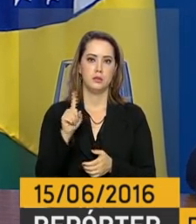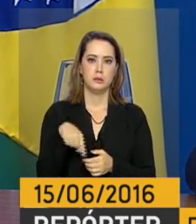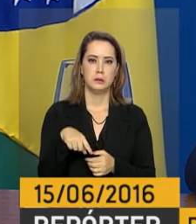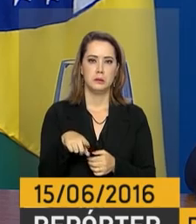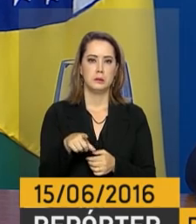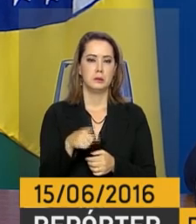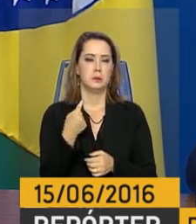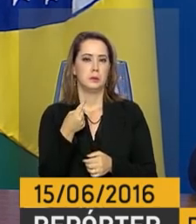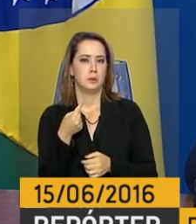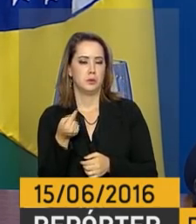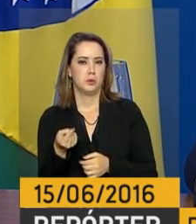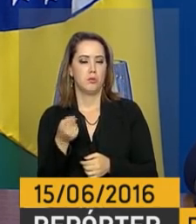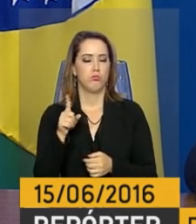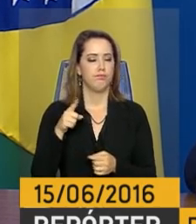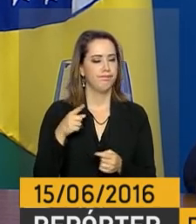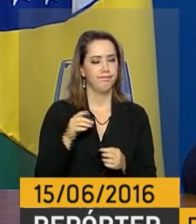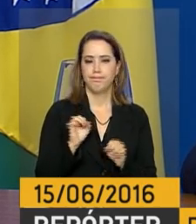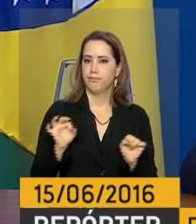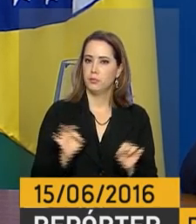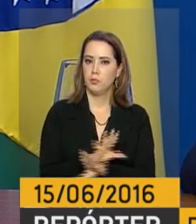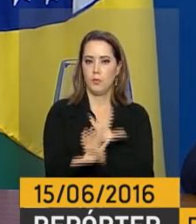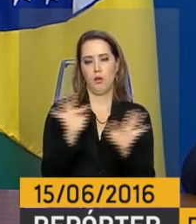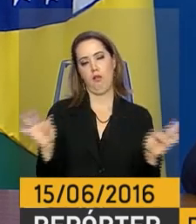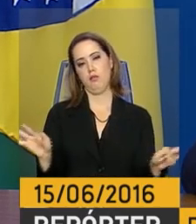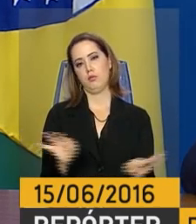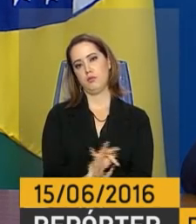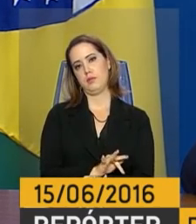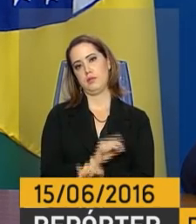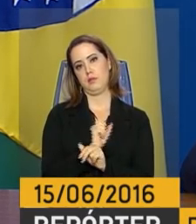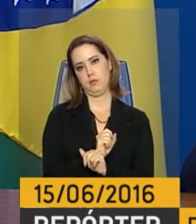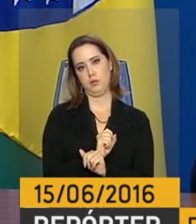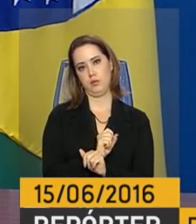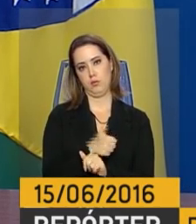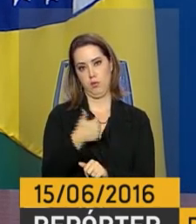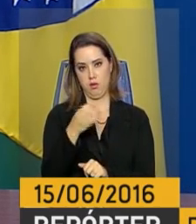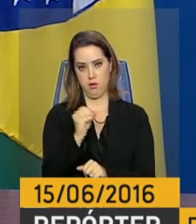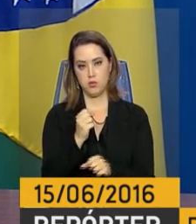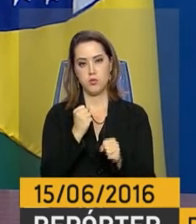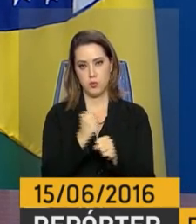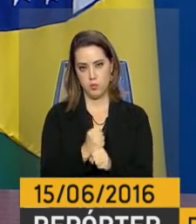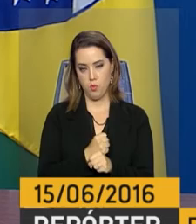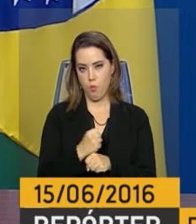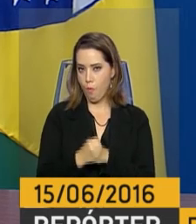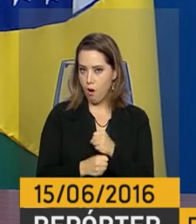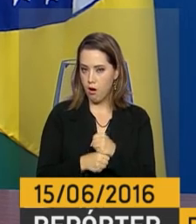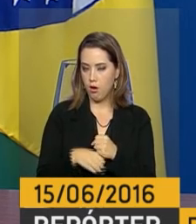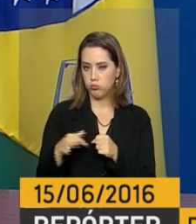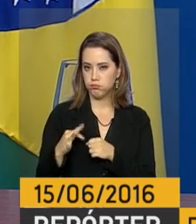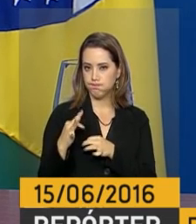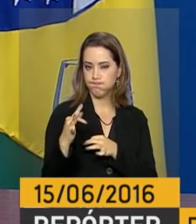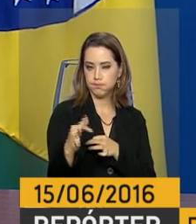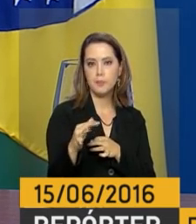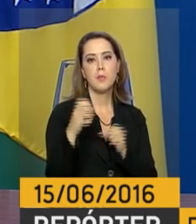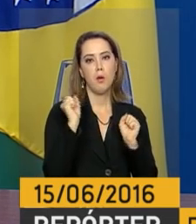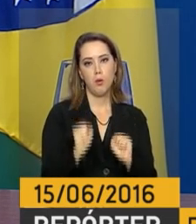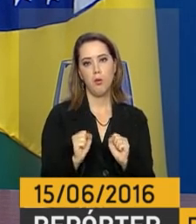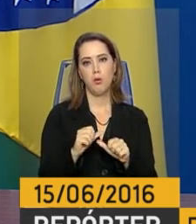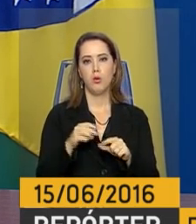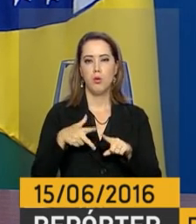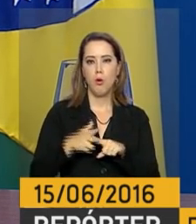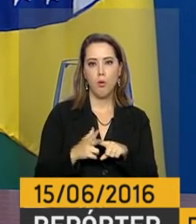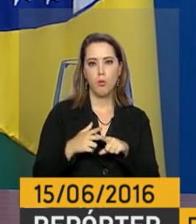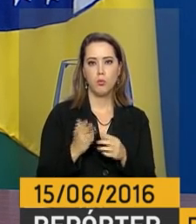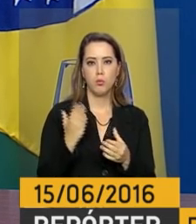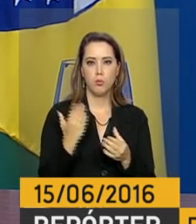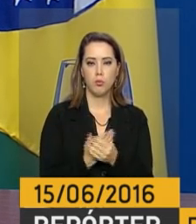critério objetivo, direto e simples. em relação à questão dos